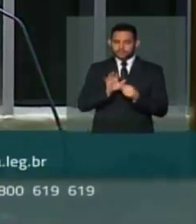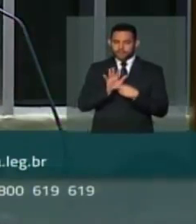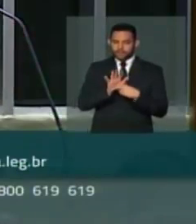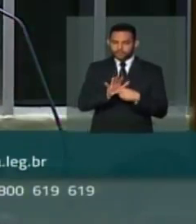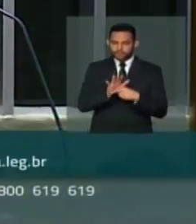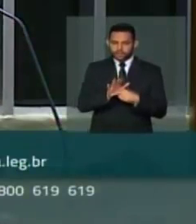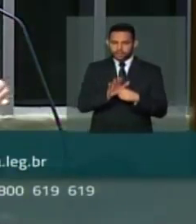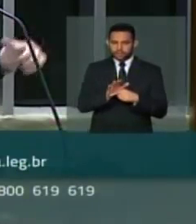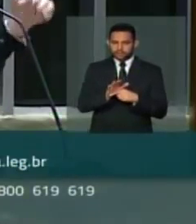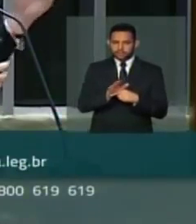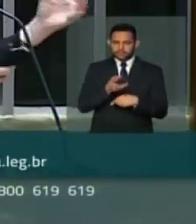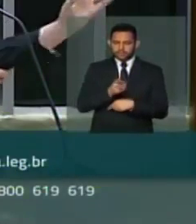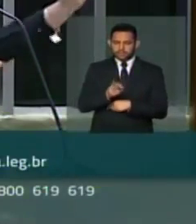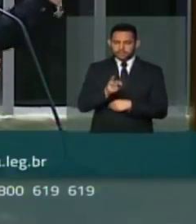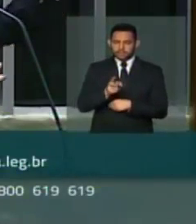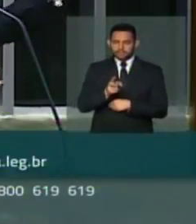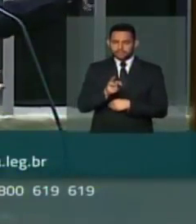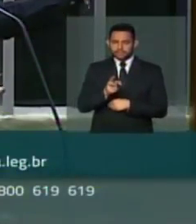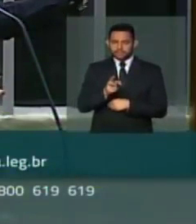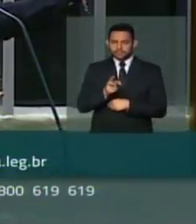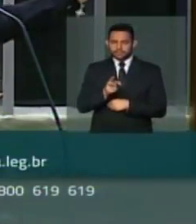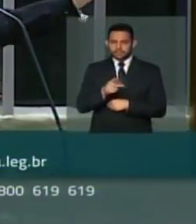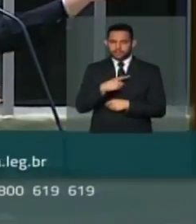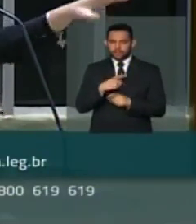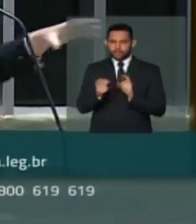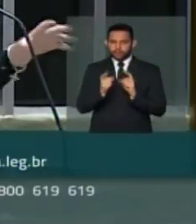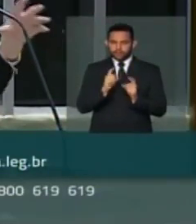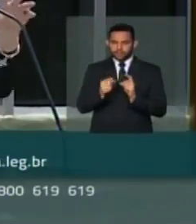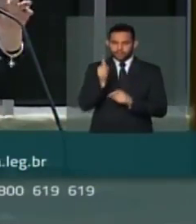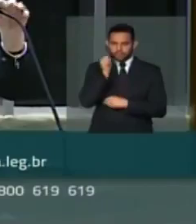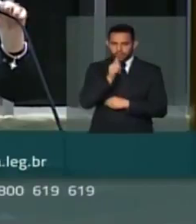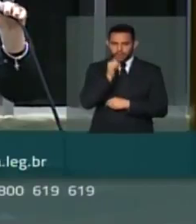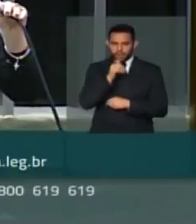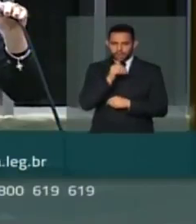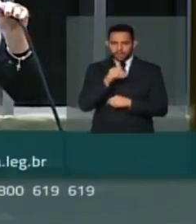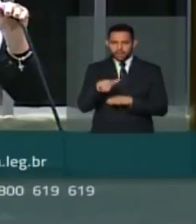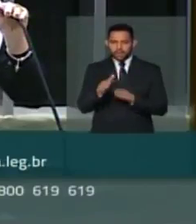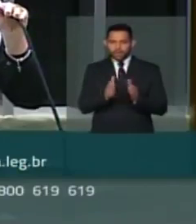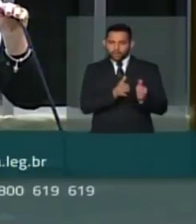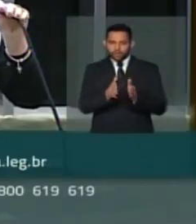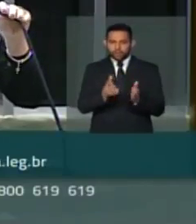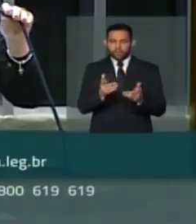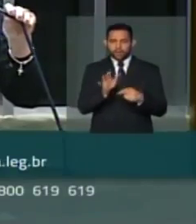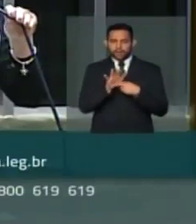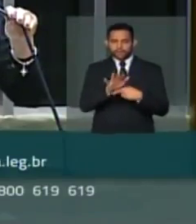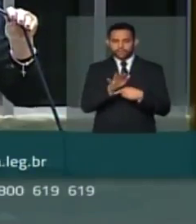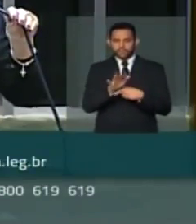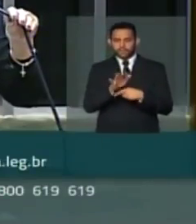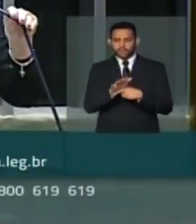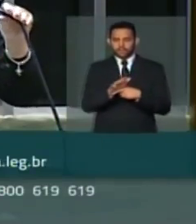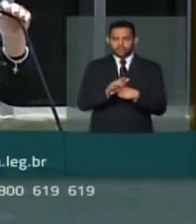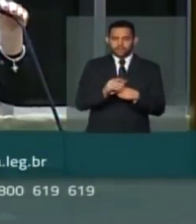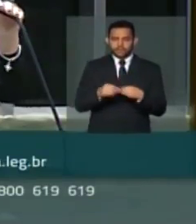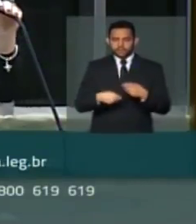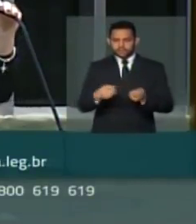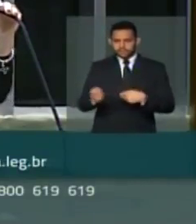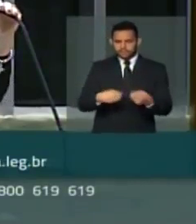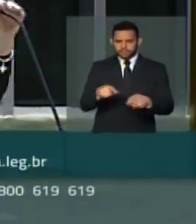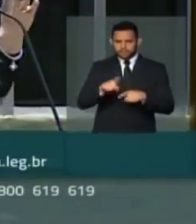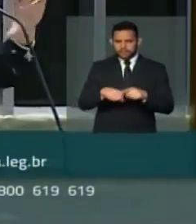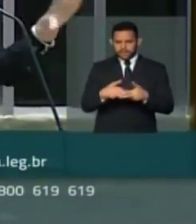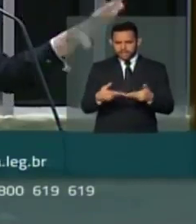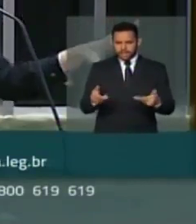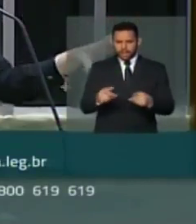ajudando, o papel de estar coordenando as mulheres nas ruas, de estar ajudando na distribuição de